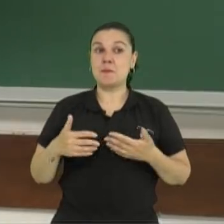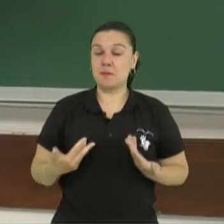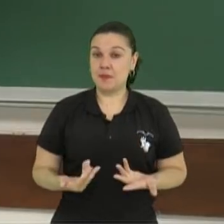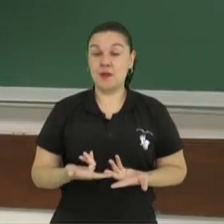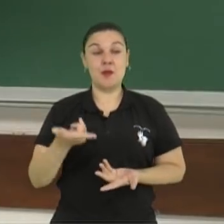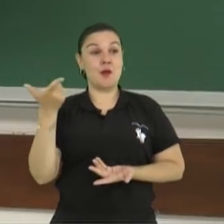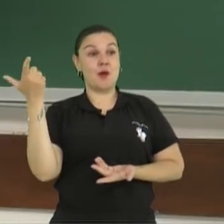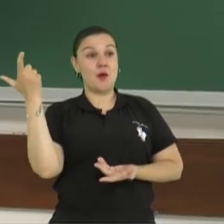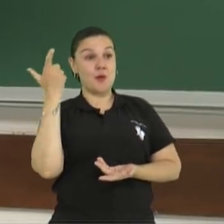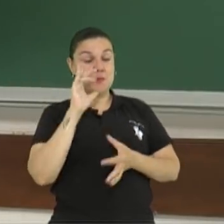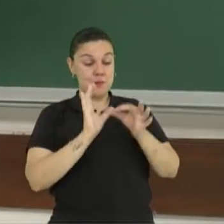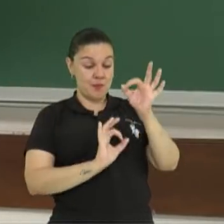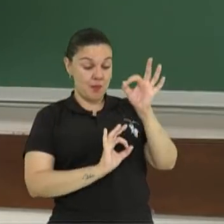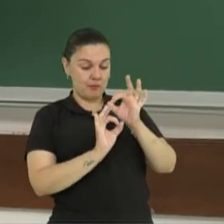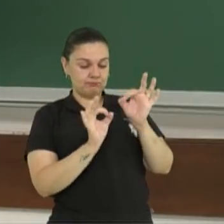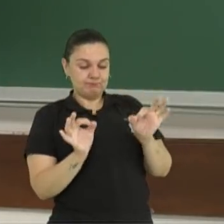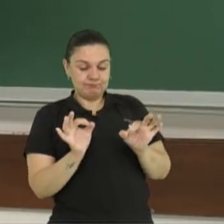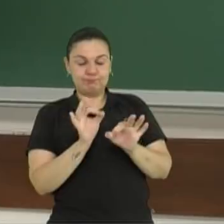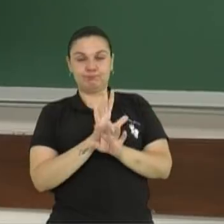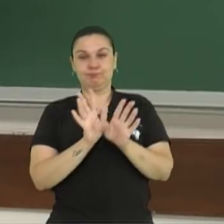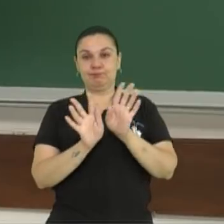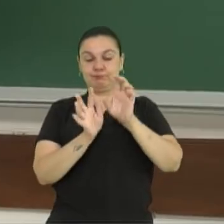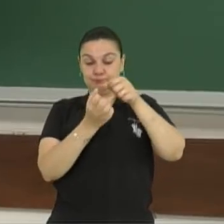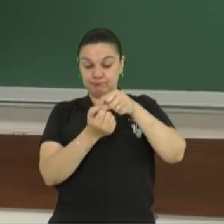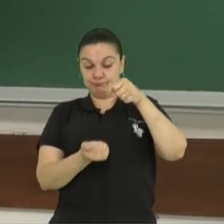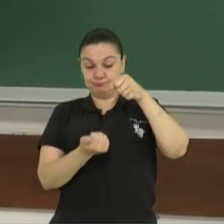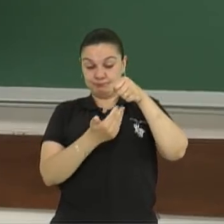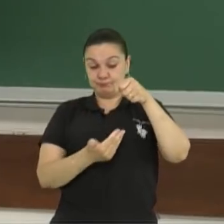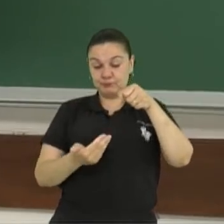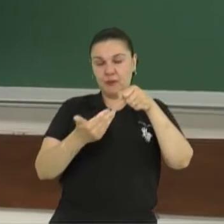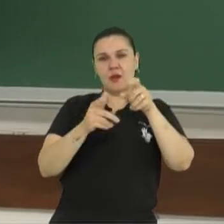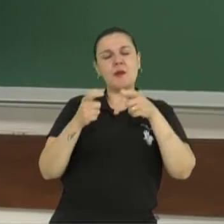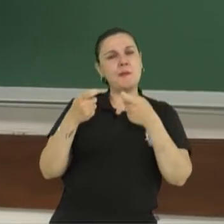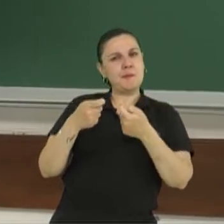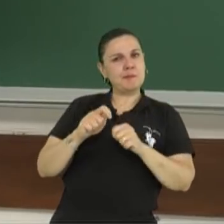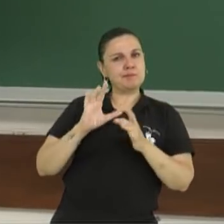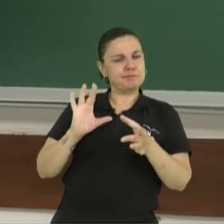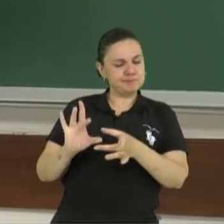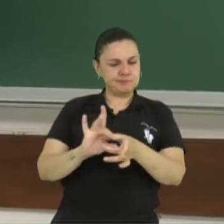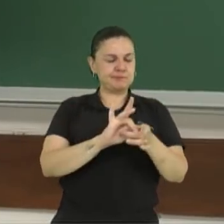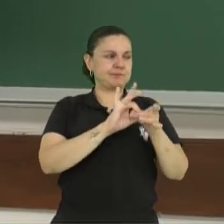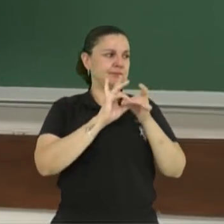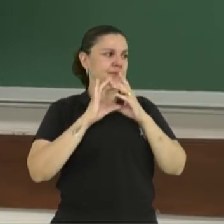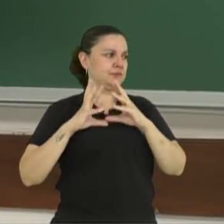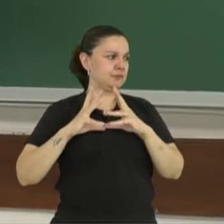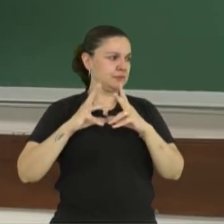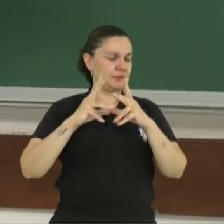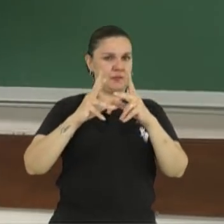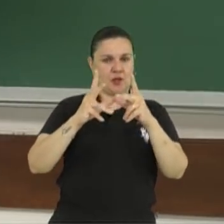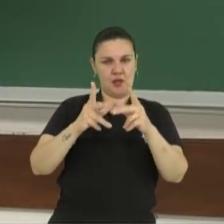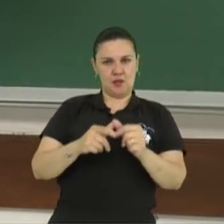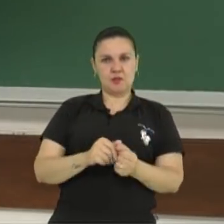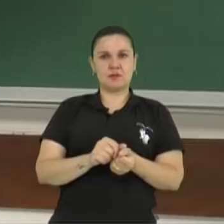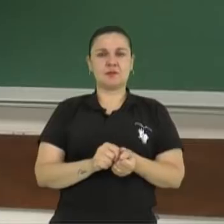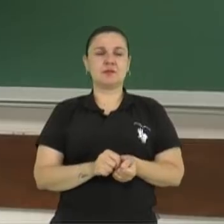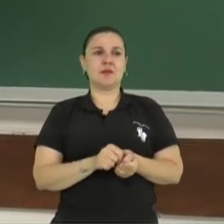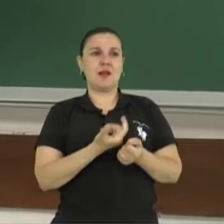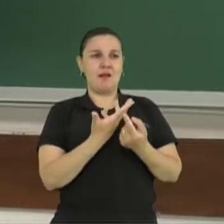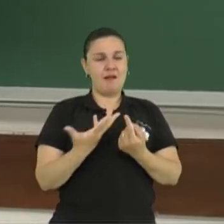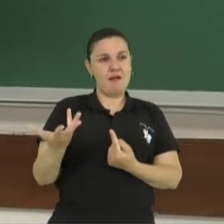uma produção ali cartográfica, eu vou precisar de um envolvimento ali, né, científico,